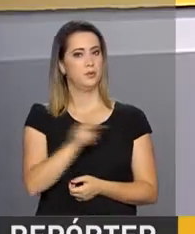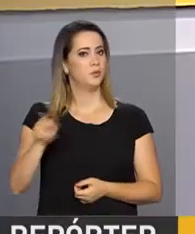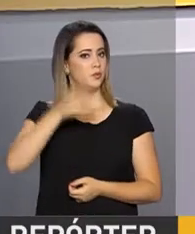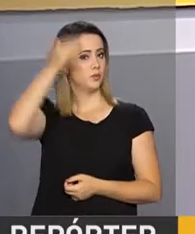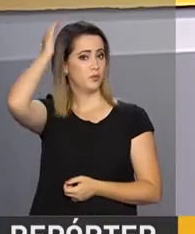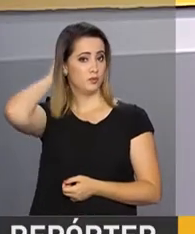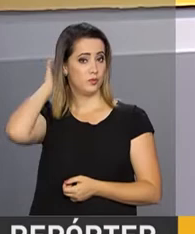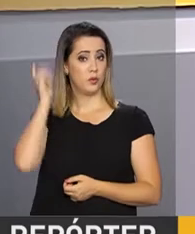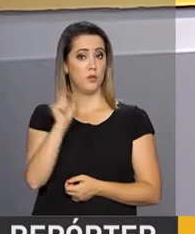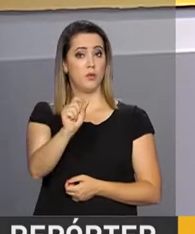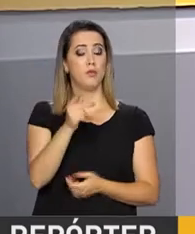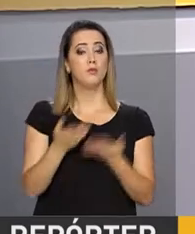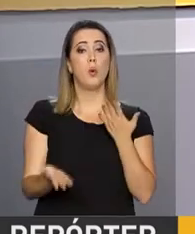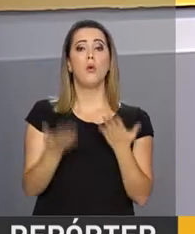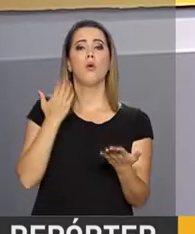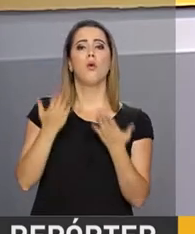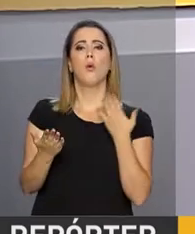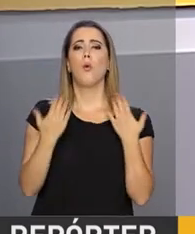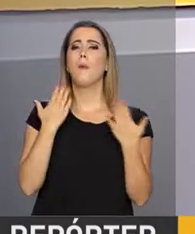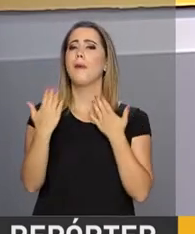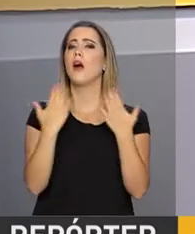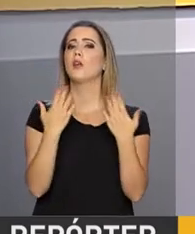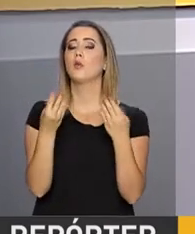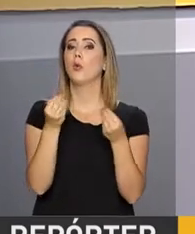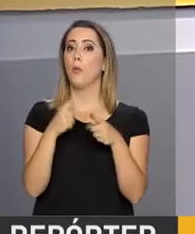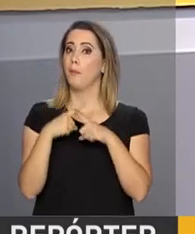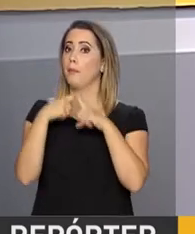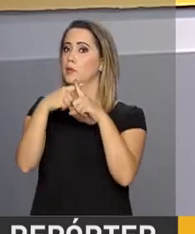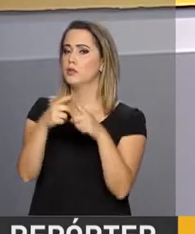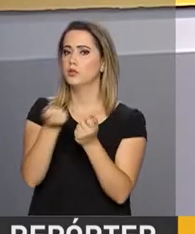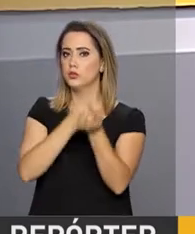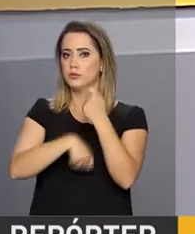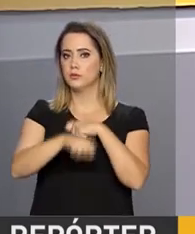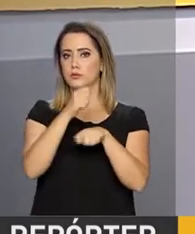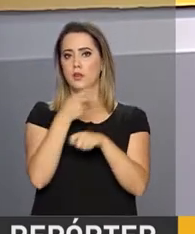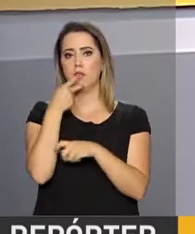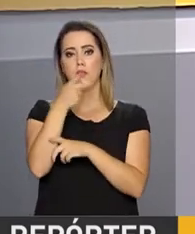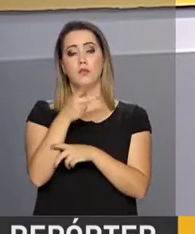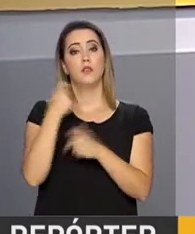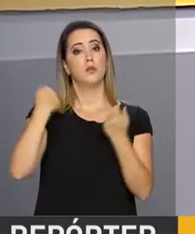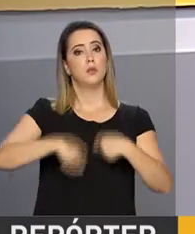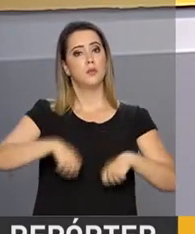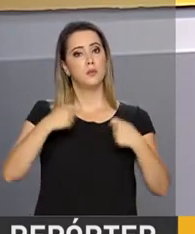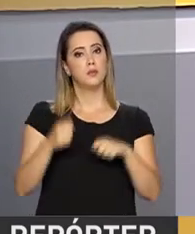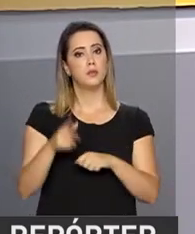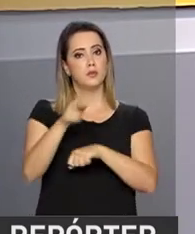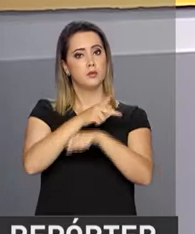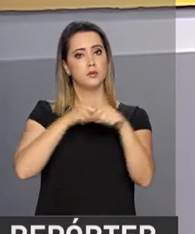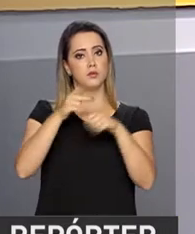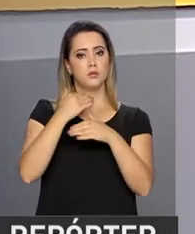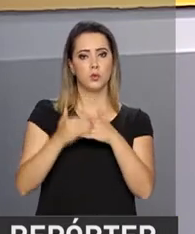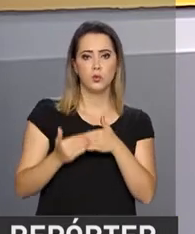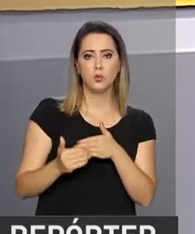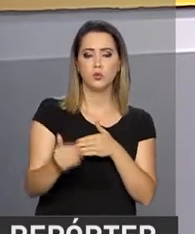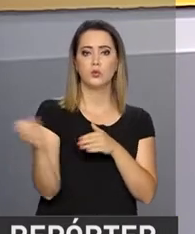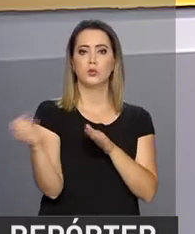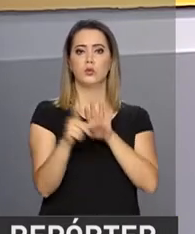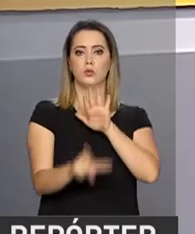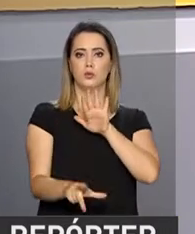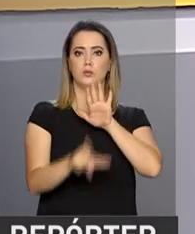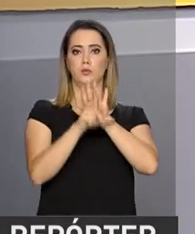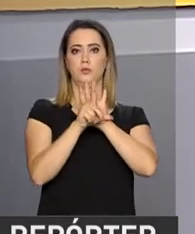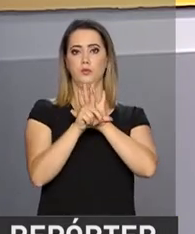presidente michel temer fez um balanço positivo da economia e ressaltou a necessidade do país continuar com as reformas